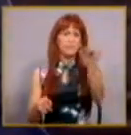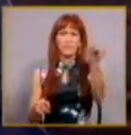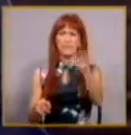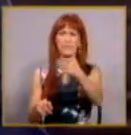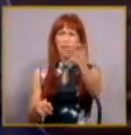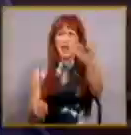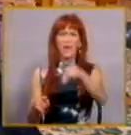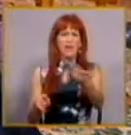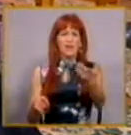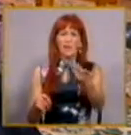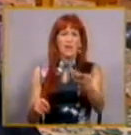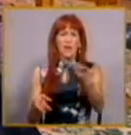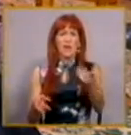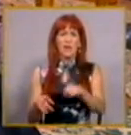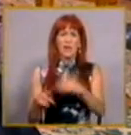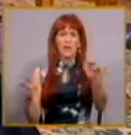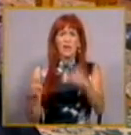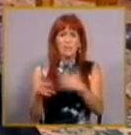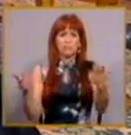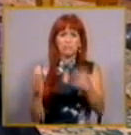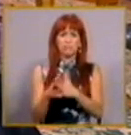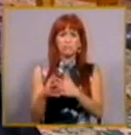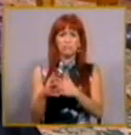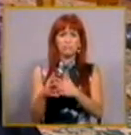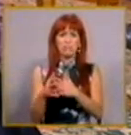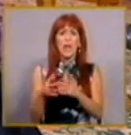deve haver muitos. É a maior incompetência. Não era difícil. Todos nós reconhecemos.